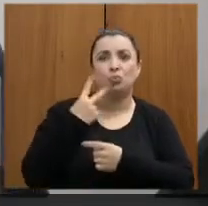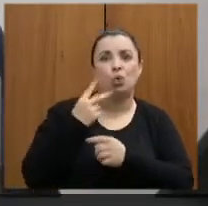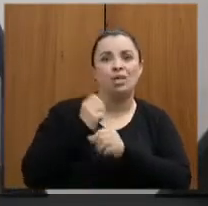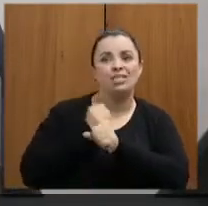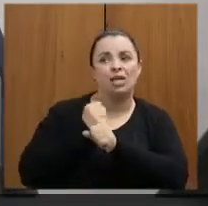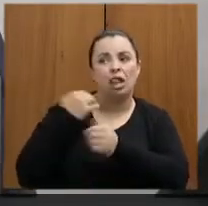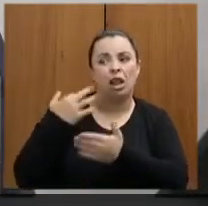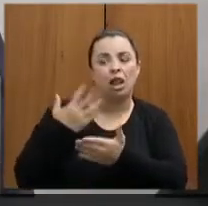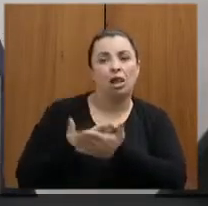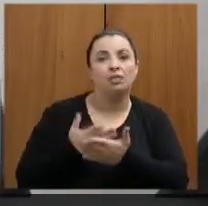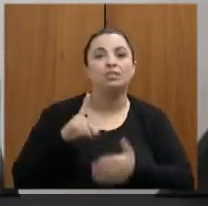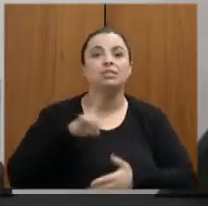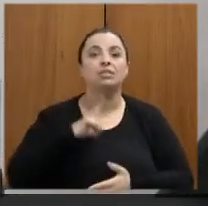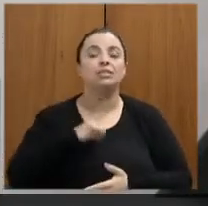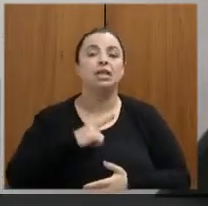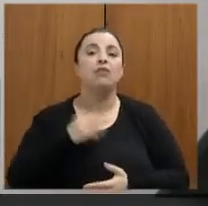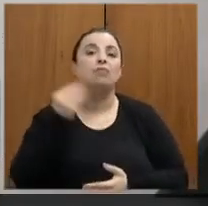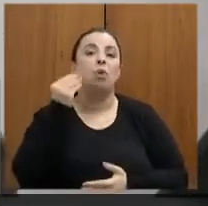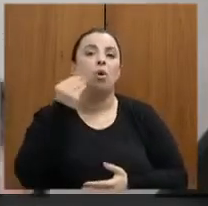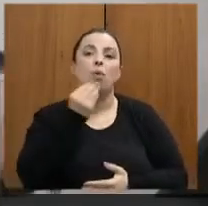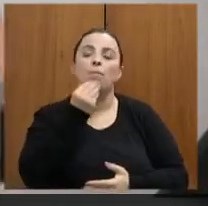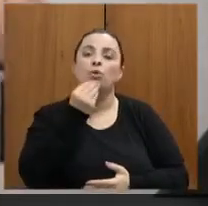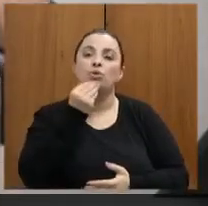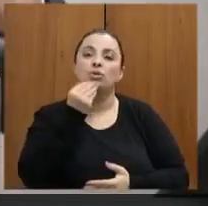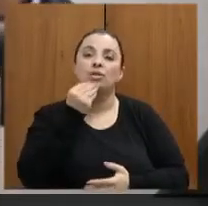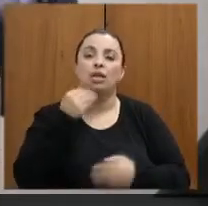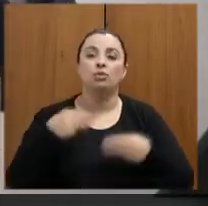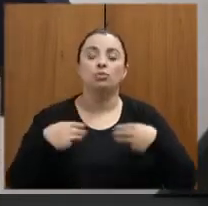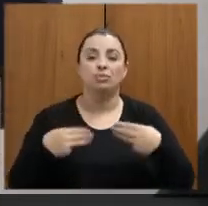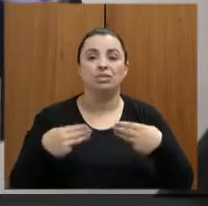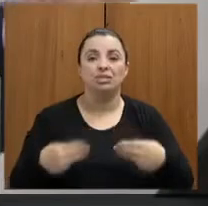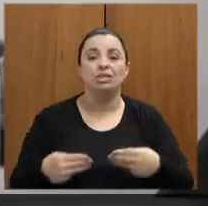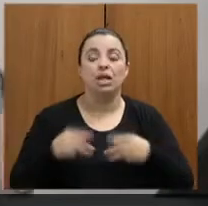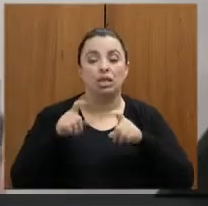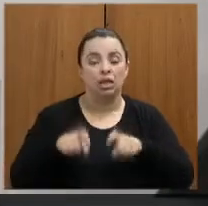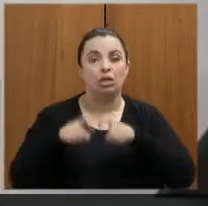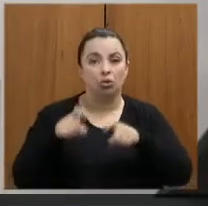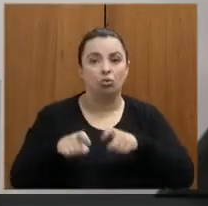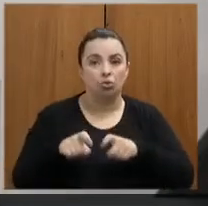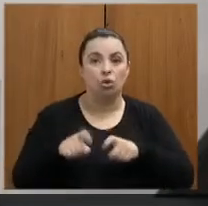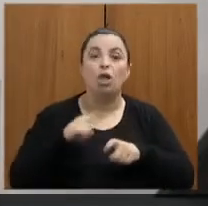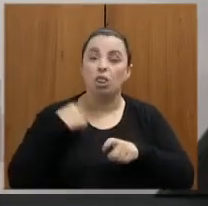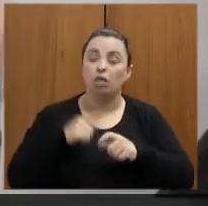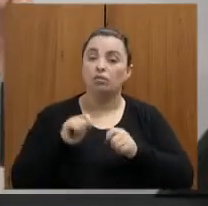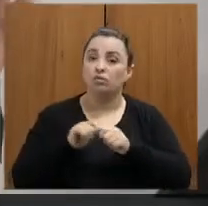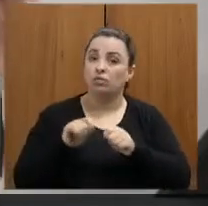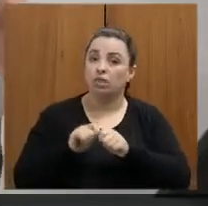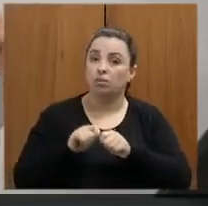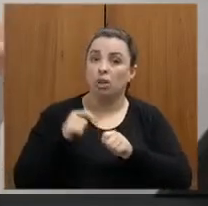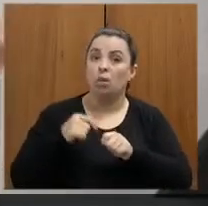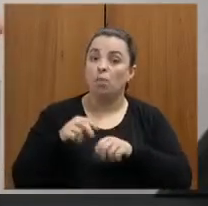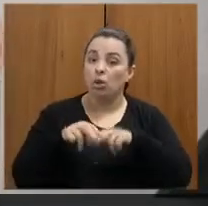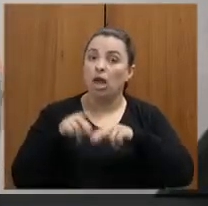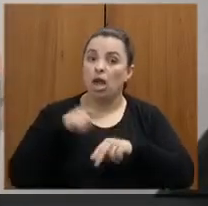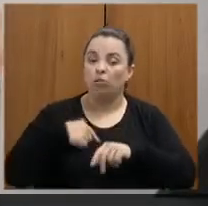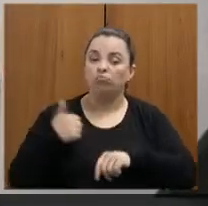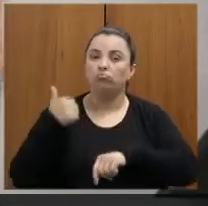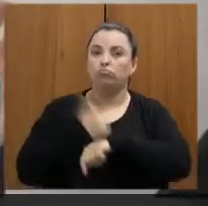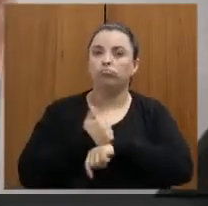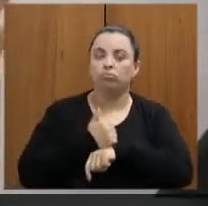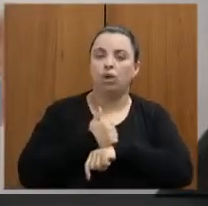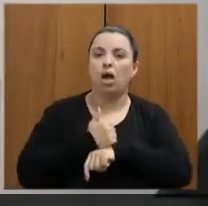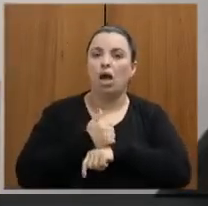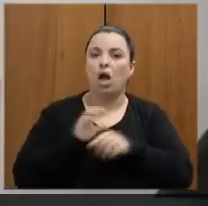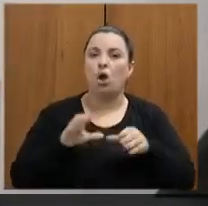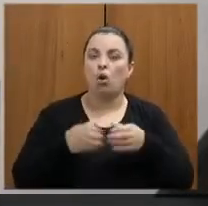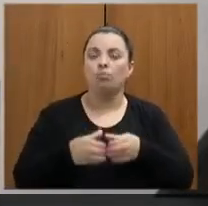três oportunidades o Ministério da Agricultura nós fizemos aqui logo que eu assumir a comissão uma audiência pública para